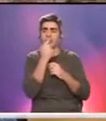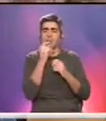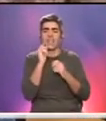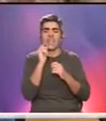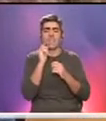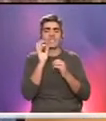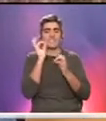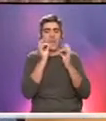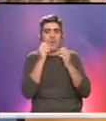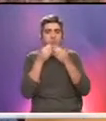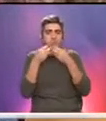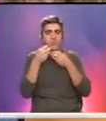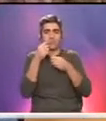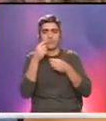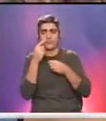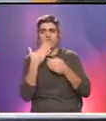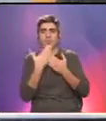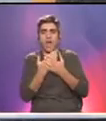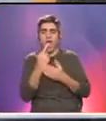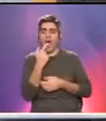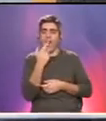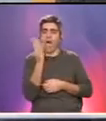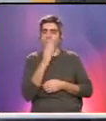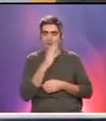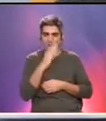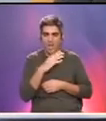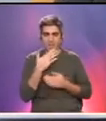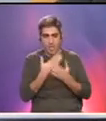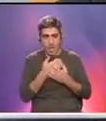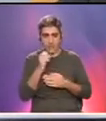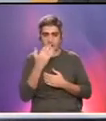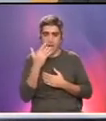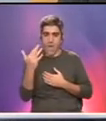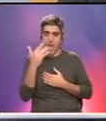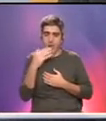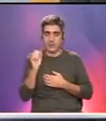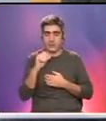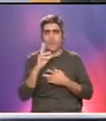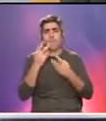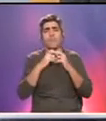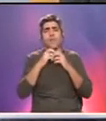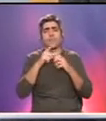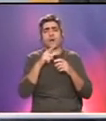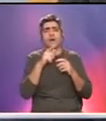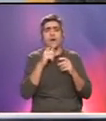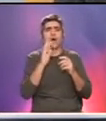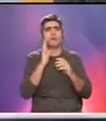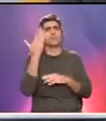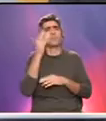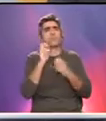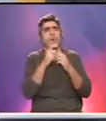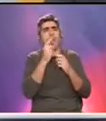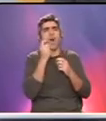iria traduzir em mau hálito, não é? Sim, mas o problema principal não é o mau hálito, o problema principal é que ele teve um